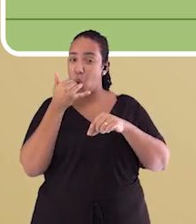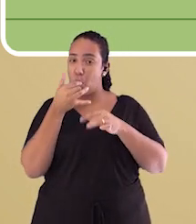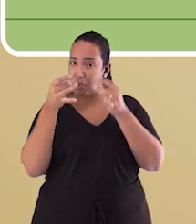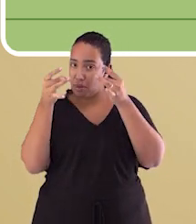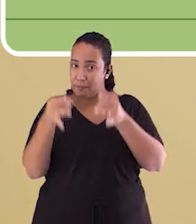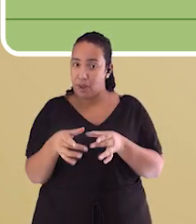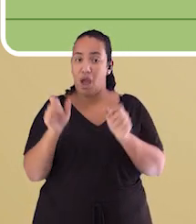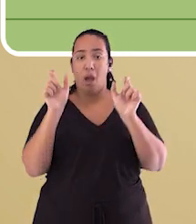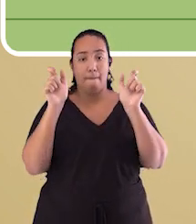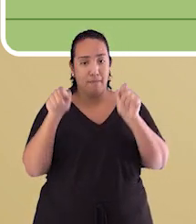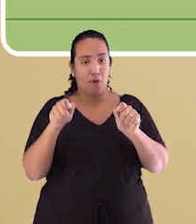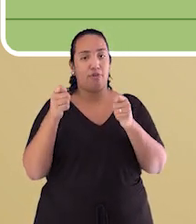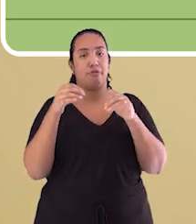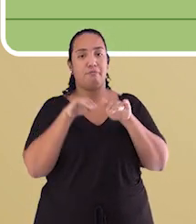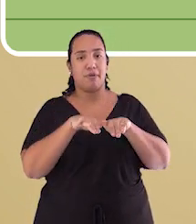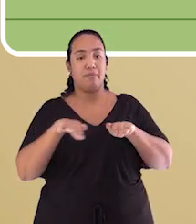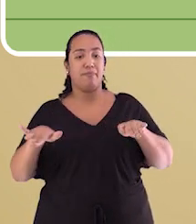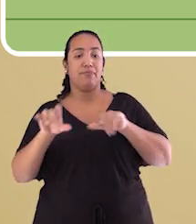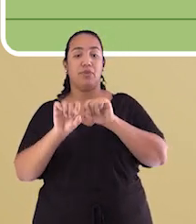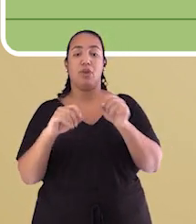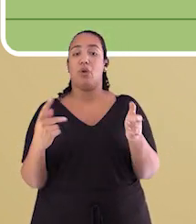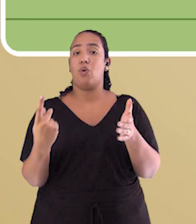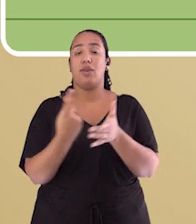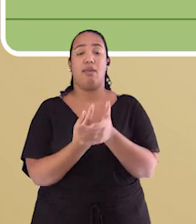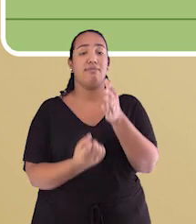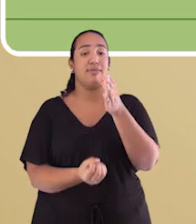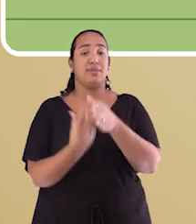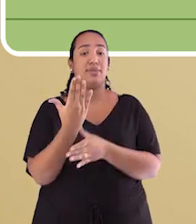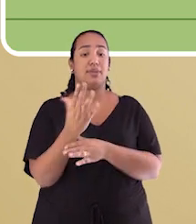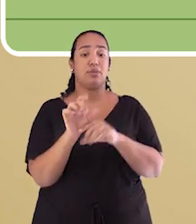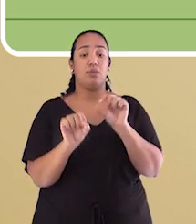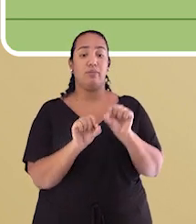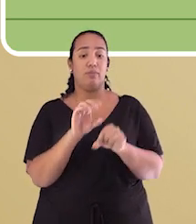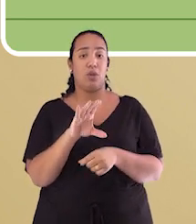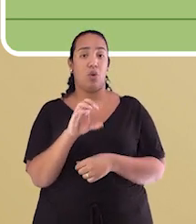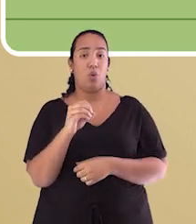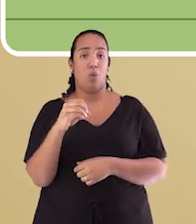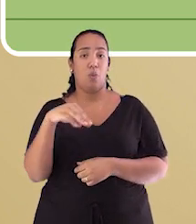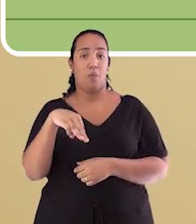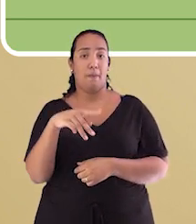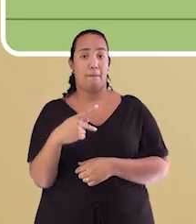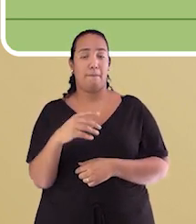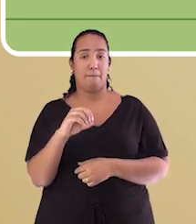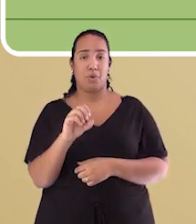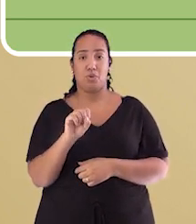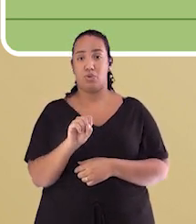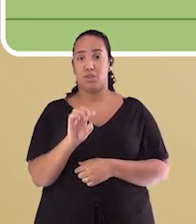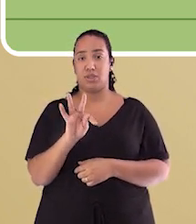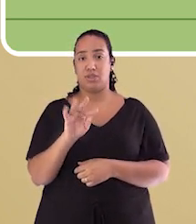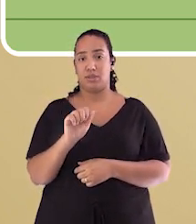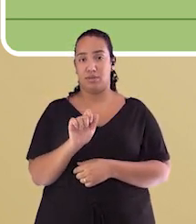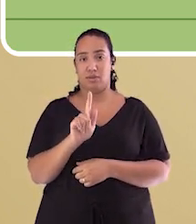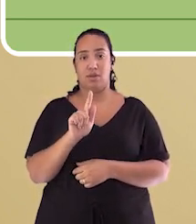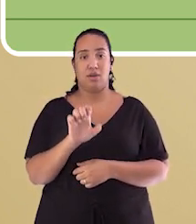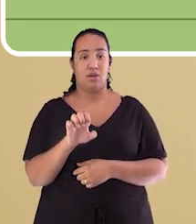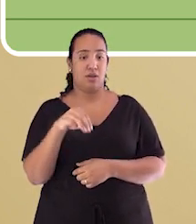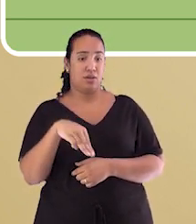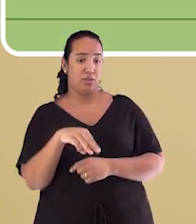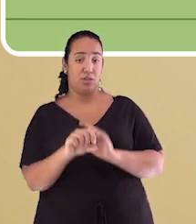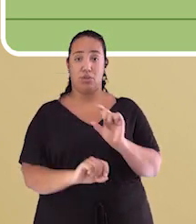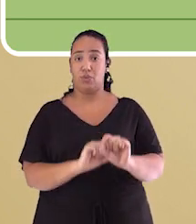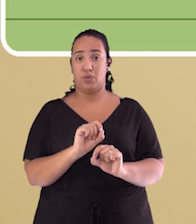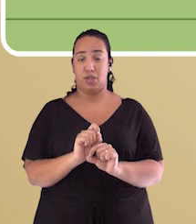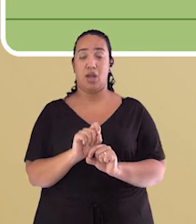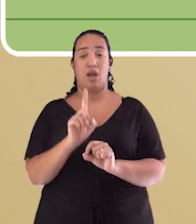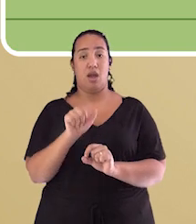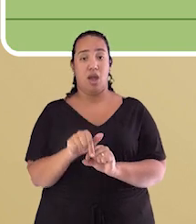com o intuito de ocorrer o processo de compostagem, que é um processo biológico de decomposição e reciclagem de